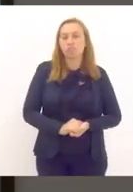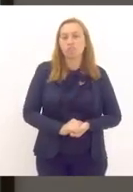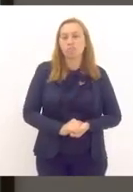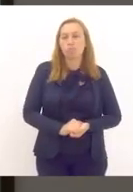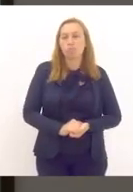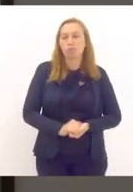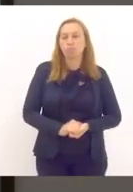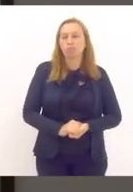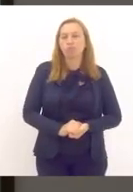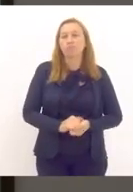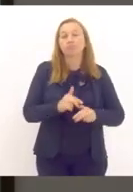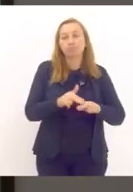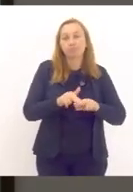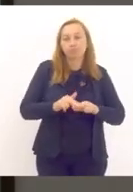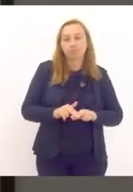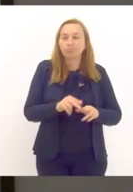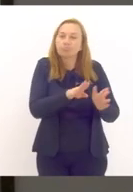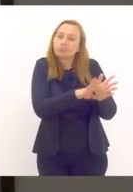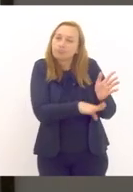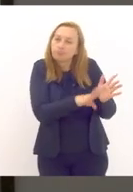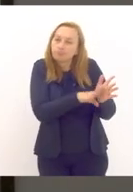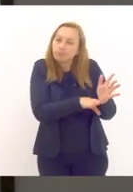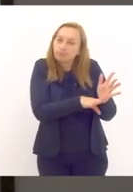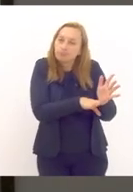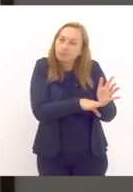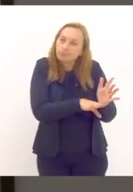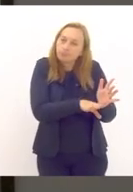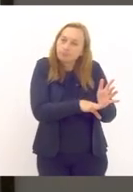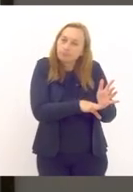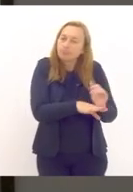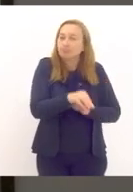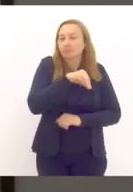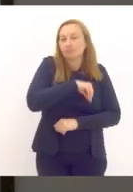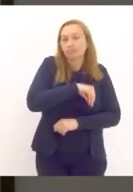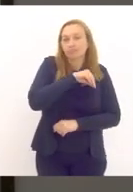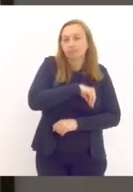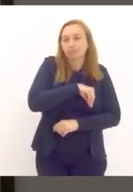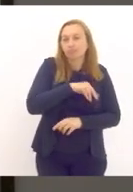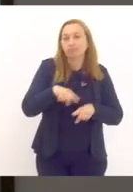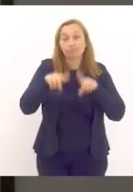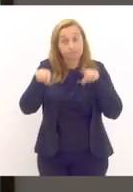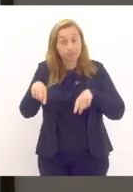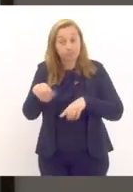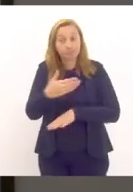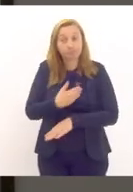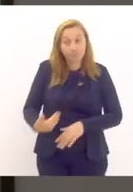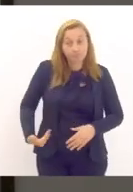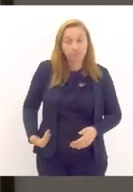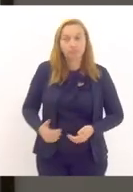carreados por aumentos de despesa com salários de servidores públicos.